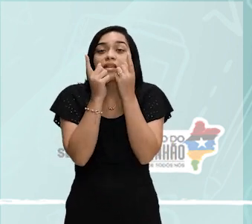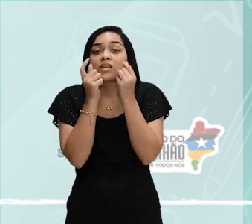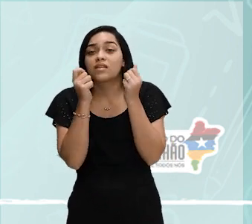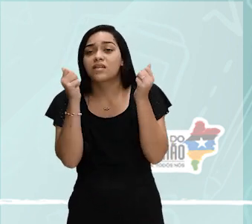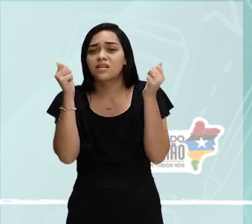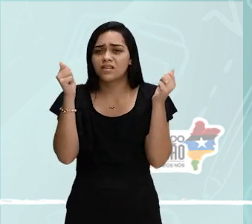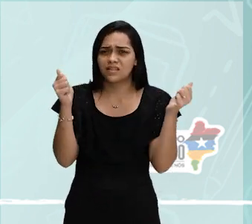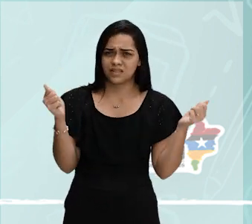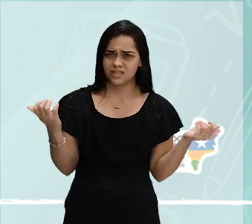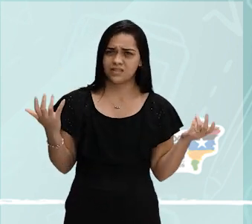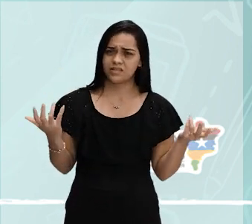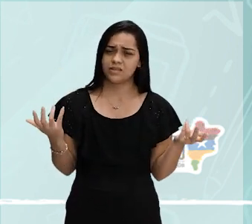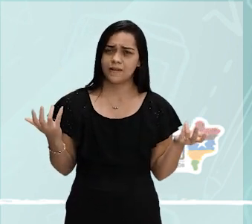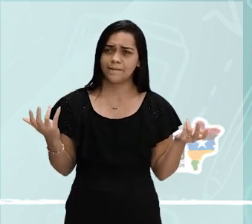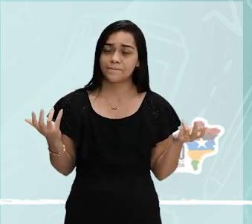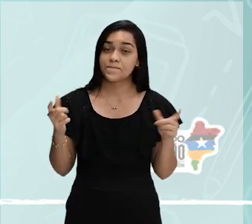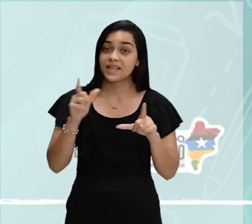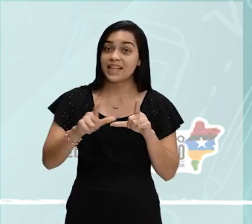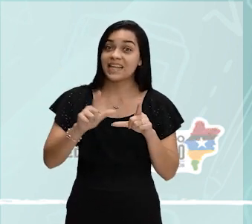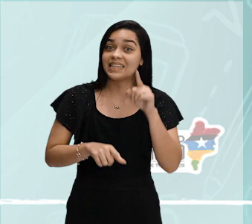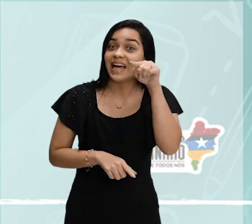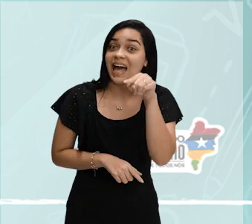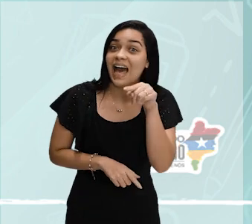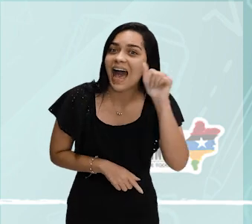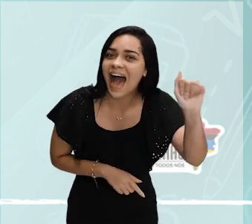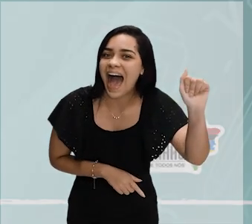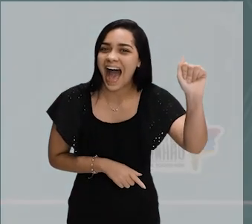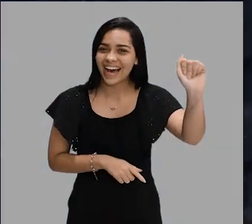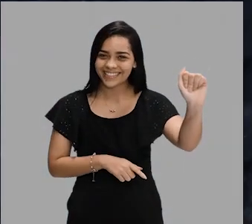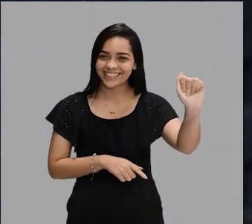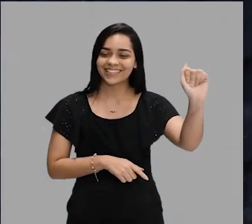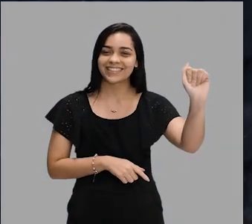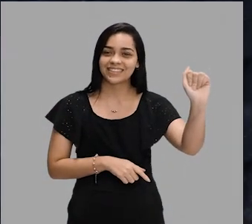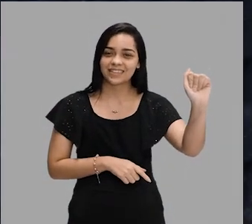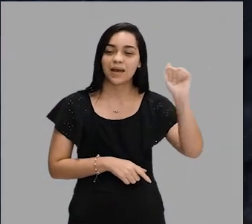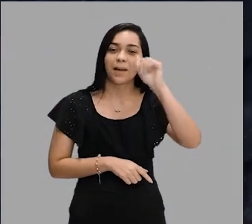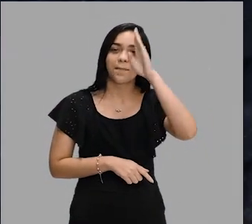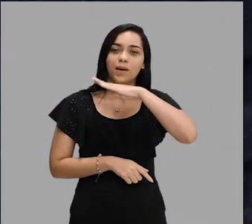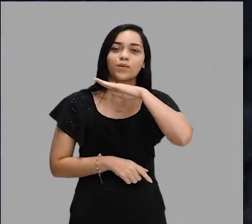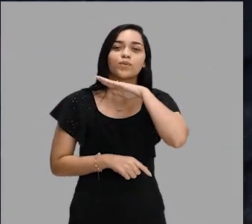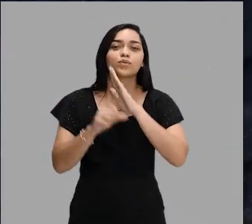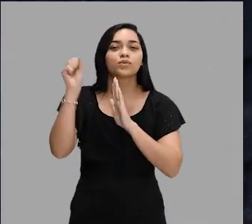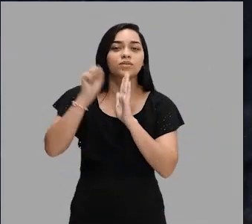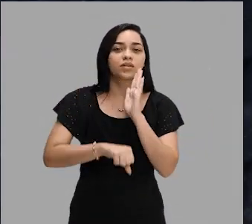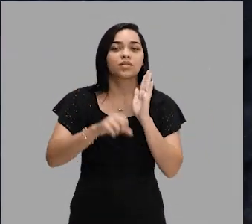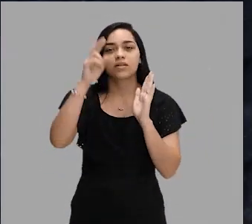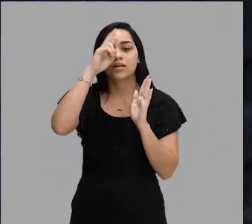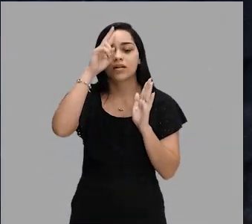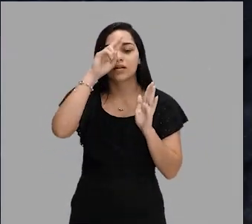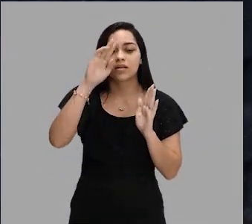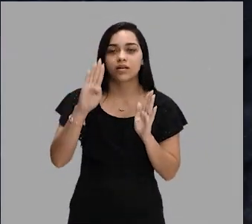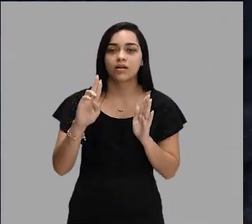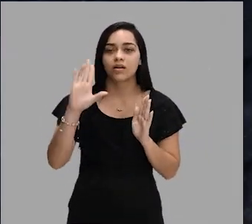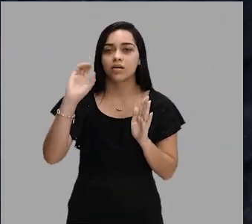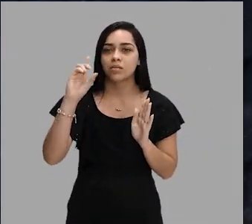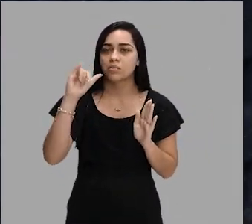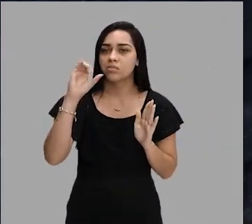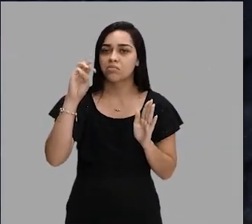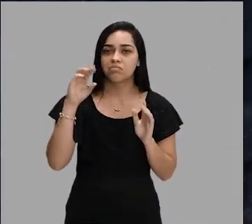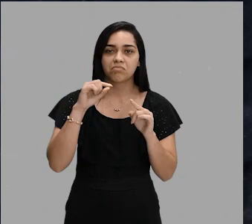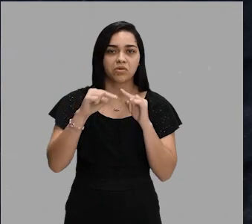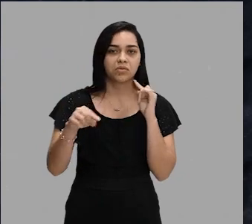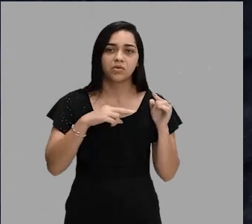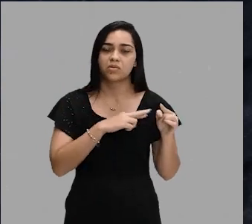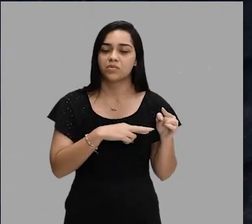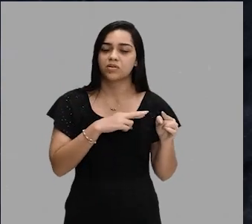pavor, né? É a letra A, mal do século. Lembrando que bucolismo não tem nada a ver com